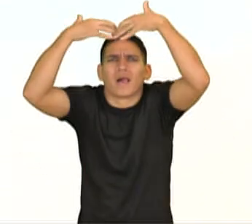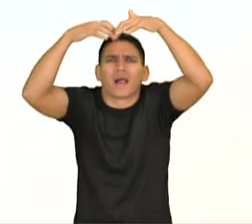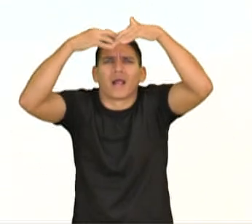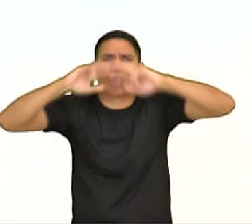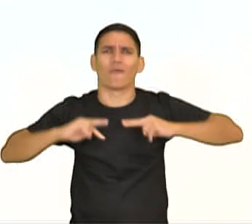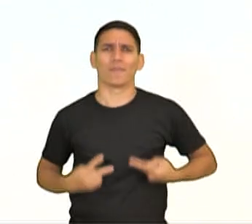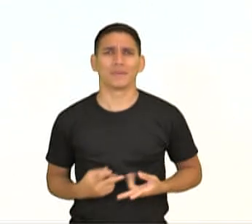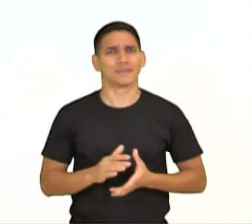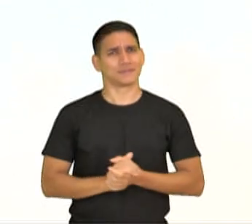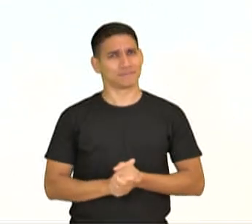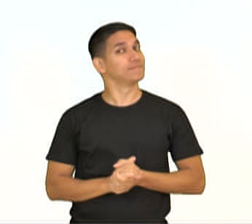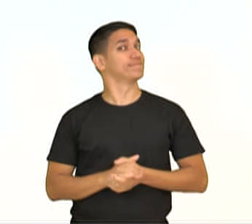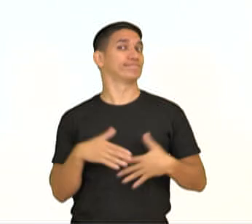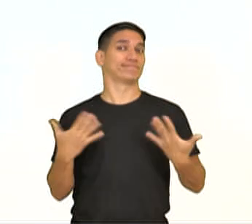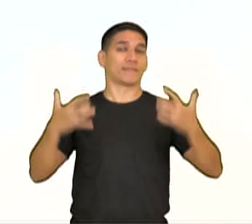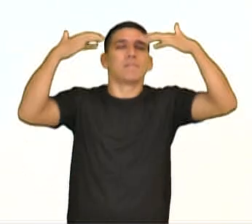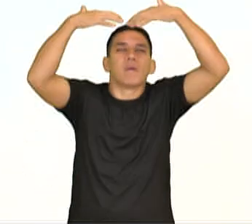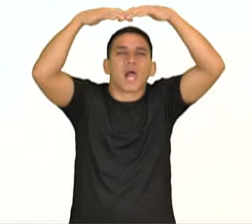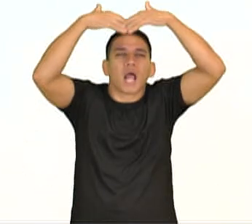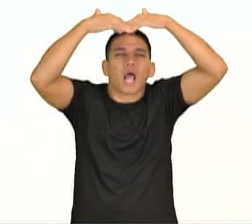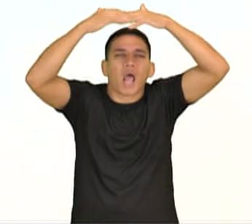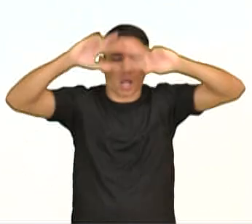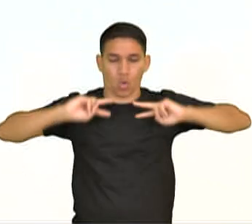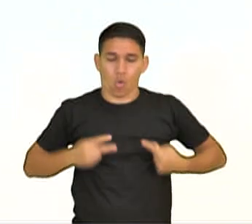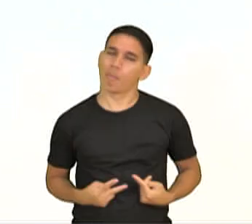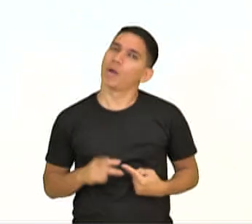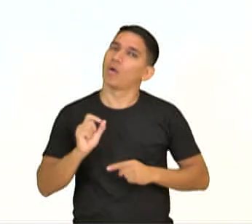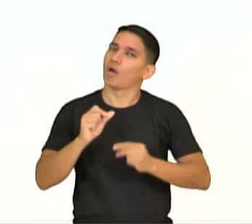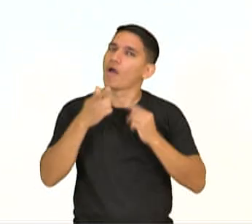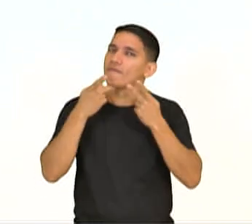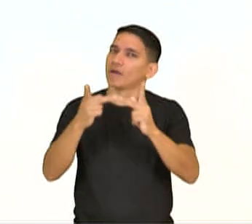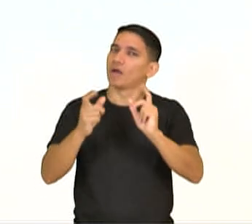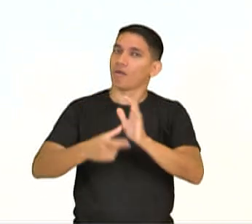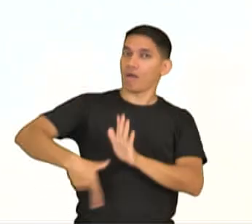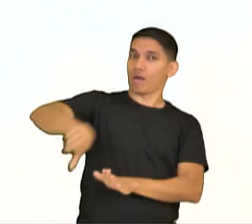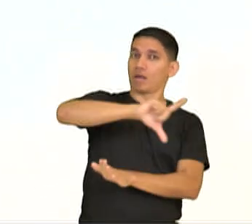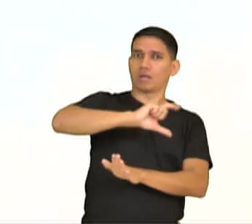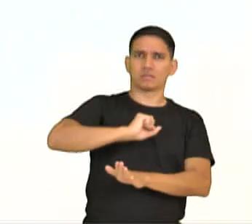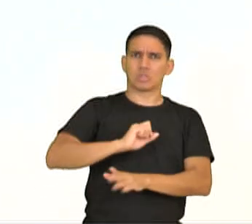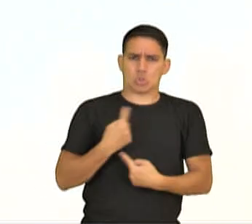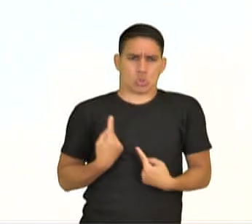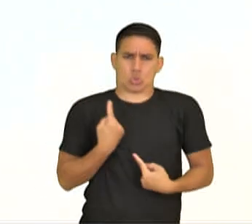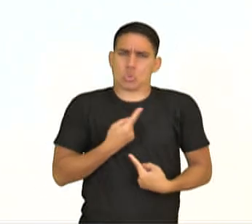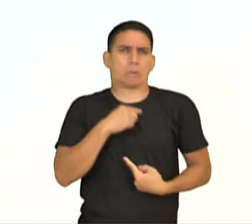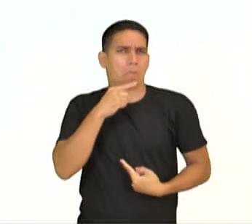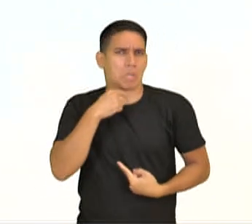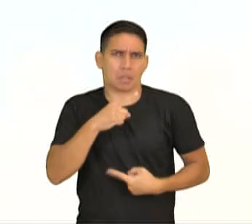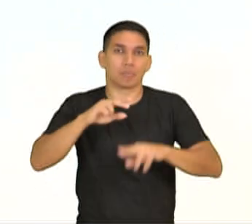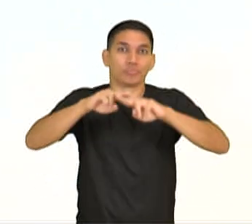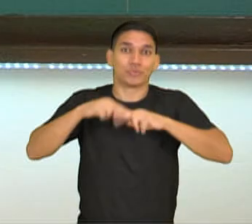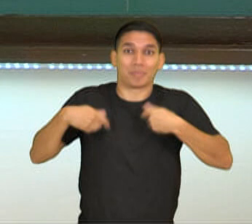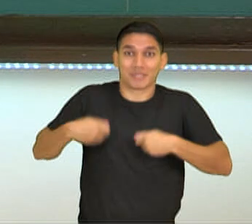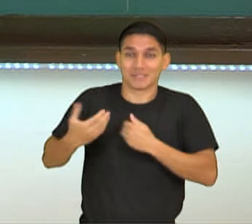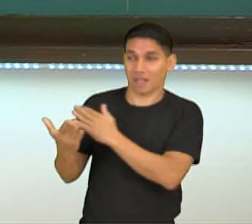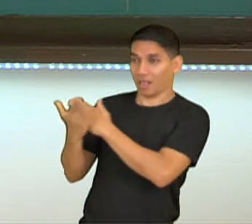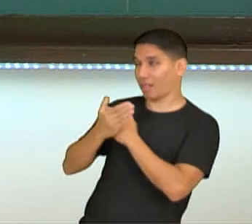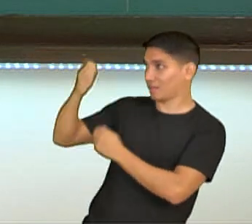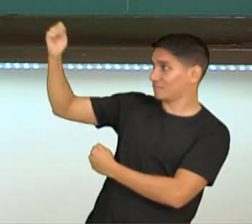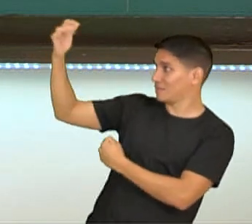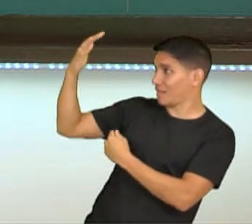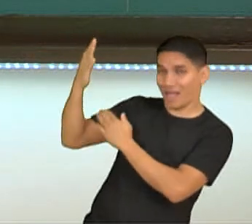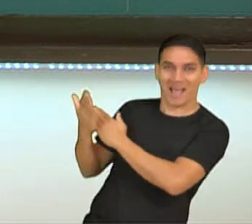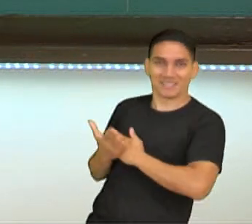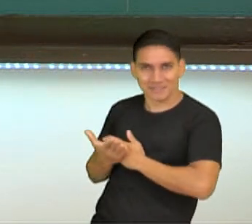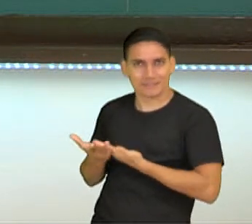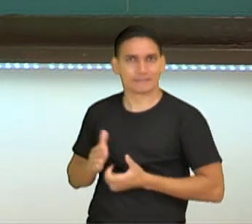A racionalidade humana, como eu disse anteriormente, ela sozinha ela não consegue, então ela precisa desse auxílio divino.